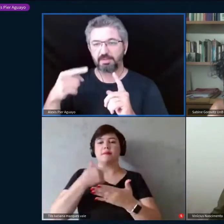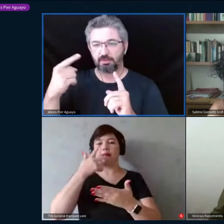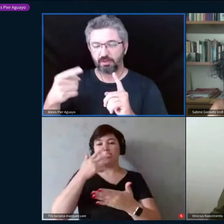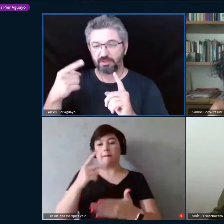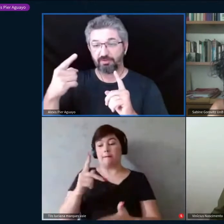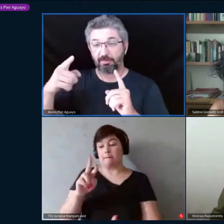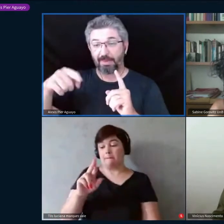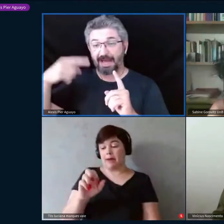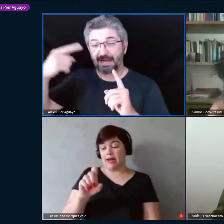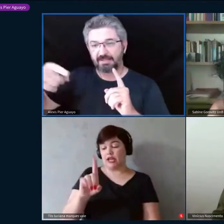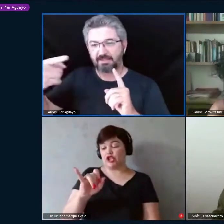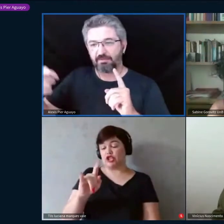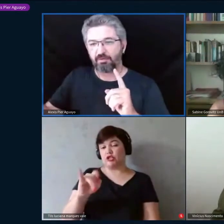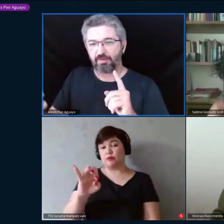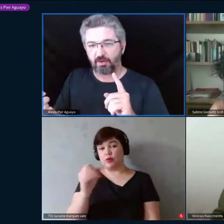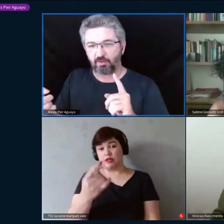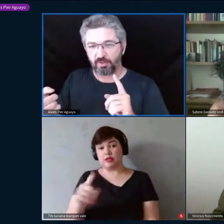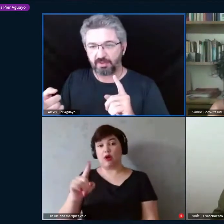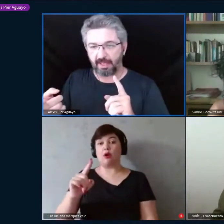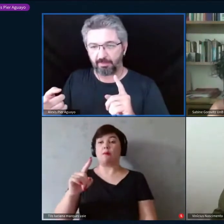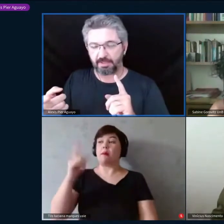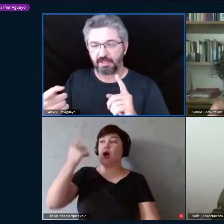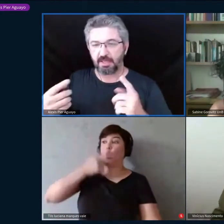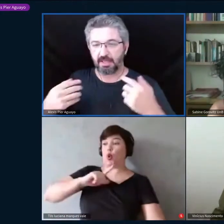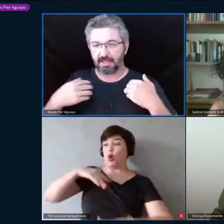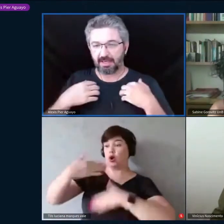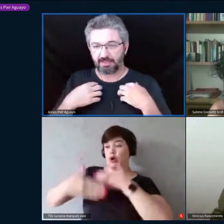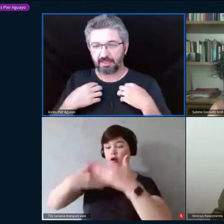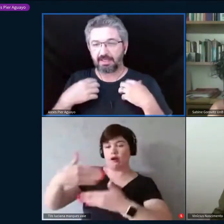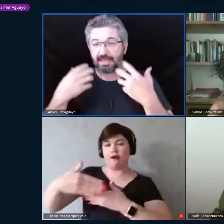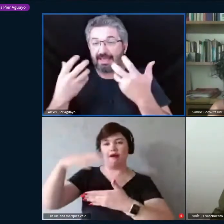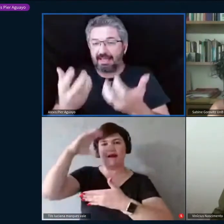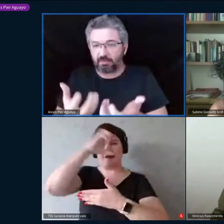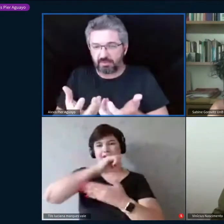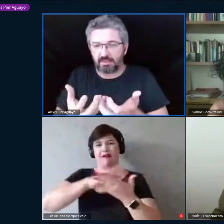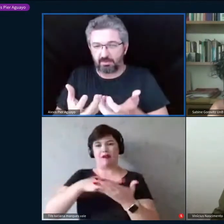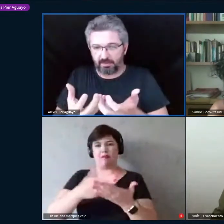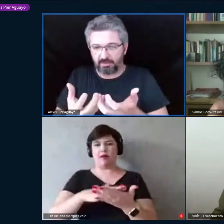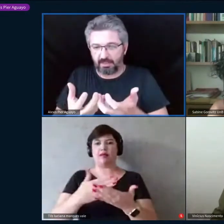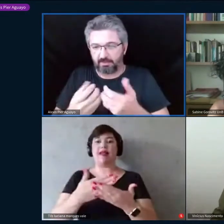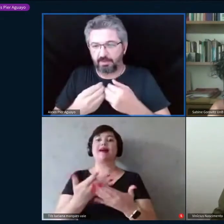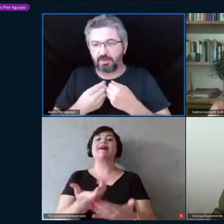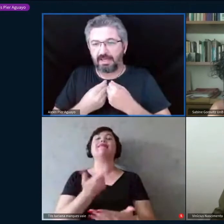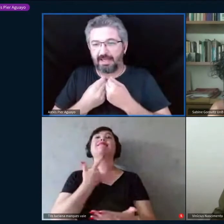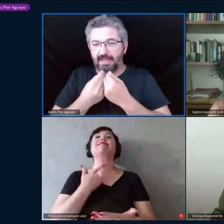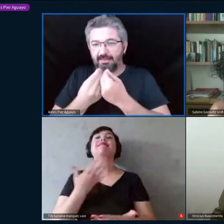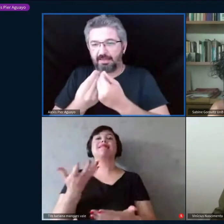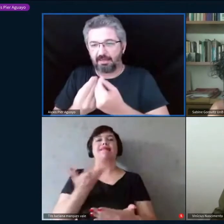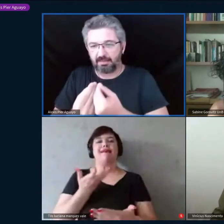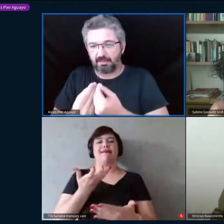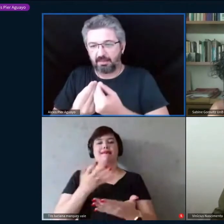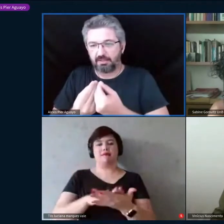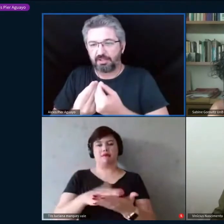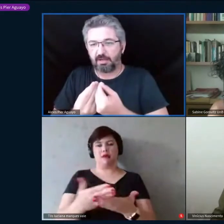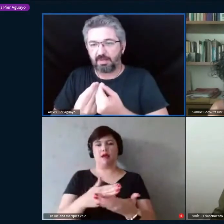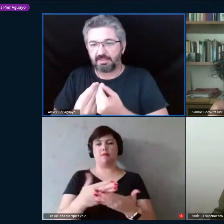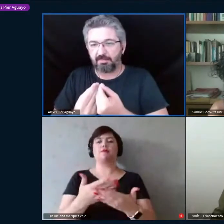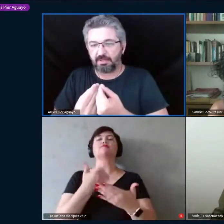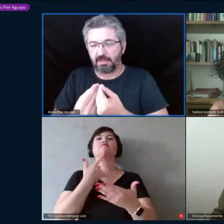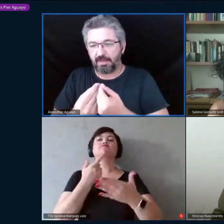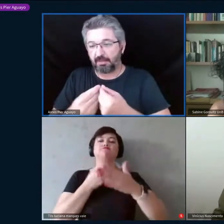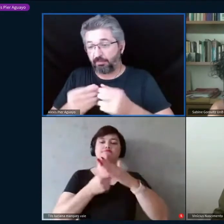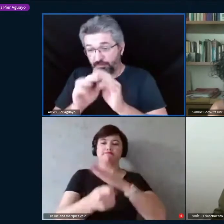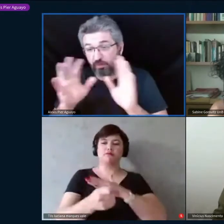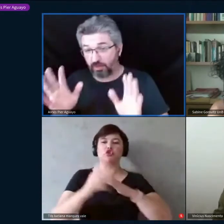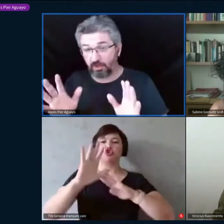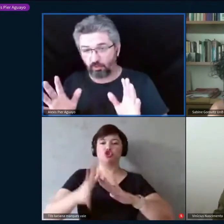predisposição psicognitiva para se desenvolver como intérprete. Ela chega querendo ser uma intérprete. A pessoa, ela entra já com